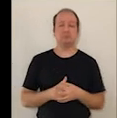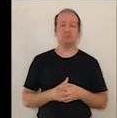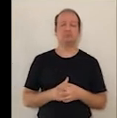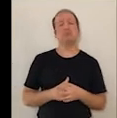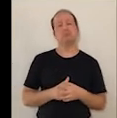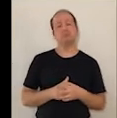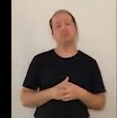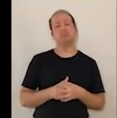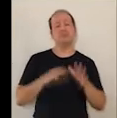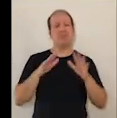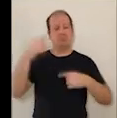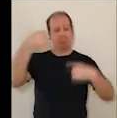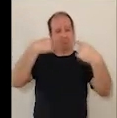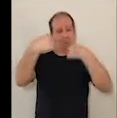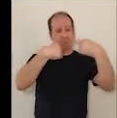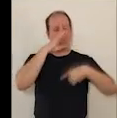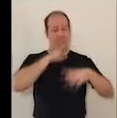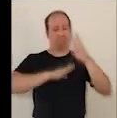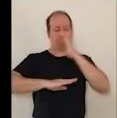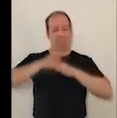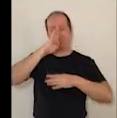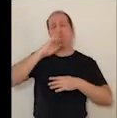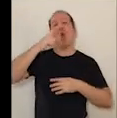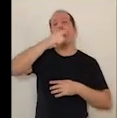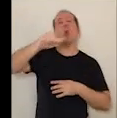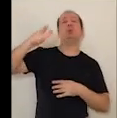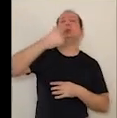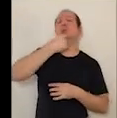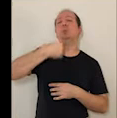Não vou me apontar o dedo por ela ter ido à casa de outro homem sem o meu conhecimento?